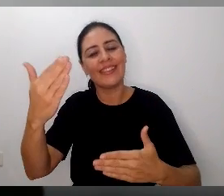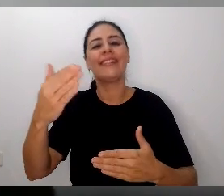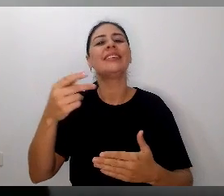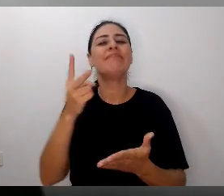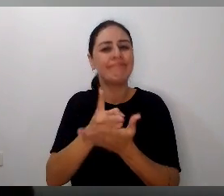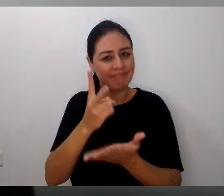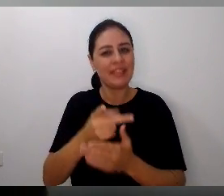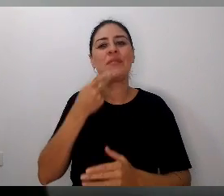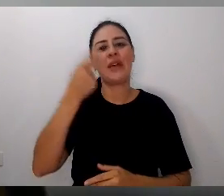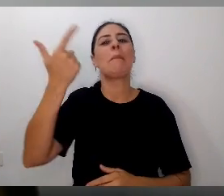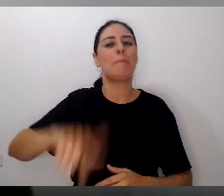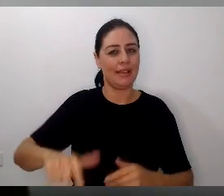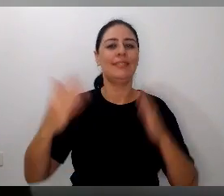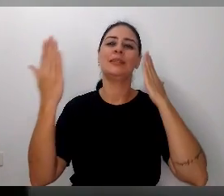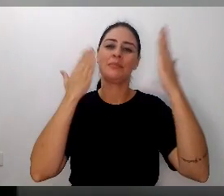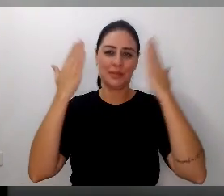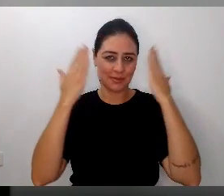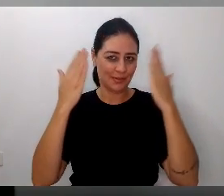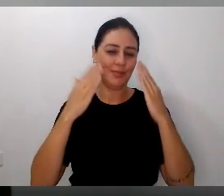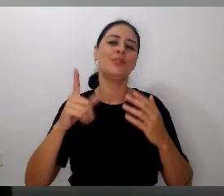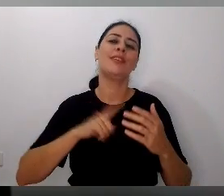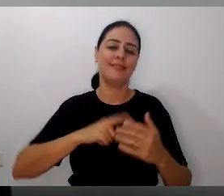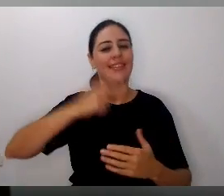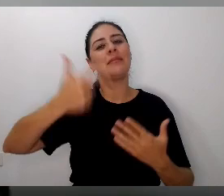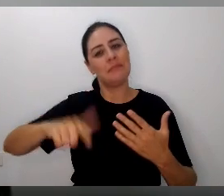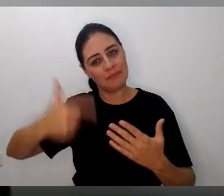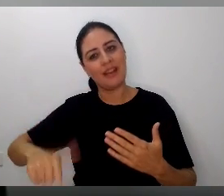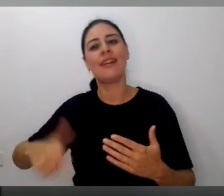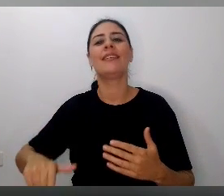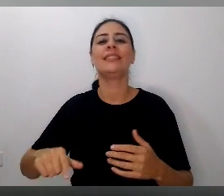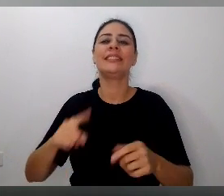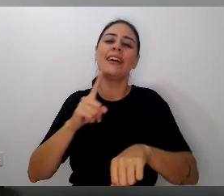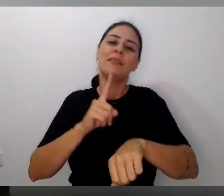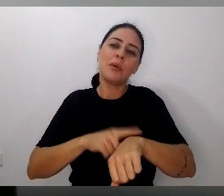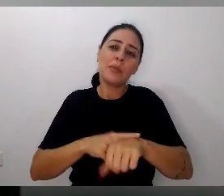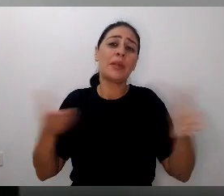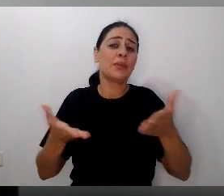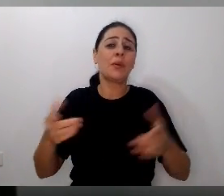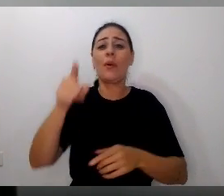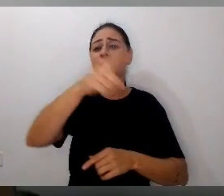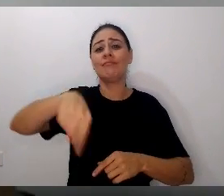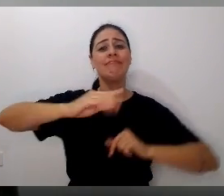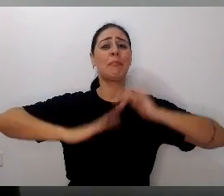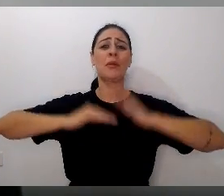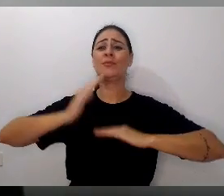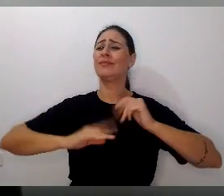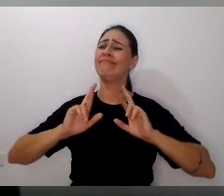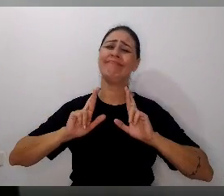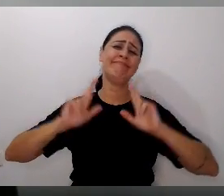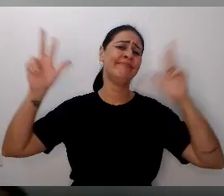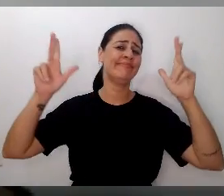sobre a psicologia, vai ter mais coisas para a gente conversar, que esse momento vocês são profissionais, assim, que fazem toda a diferença quando se